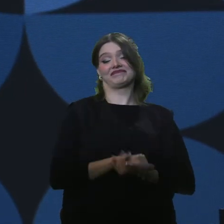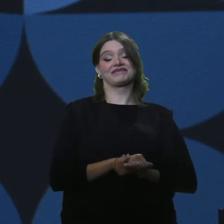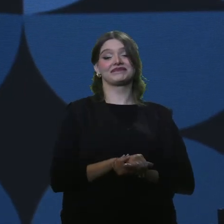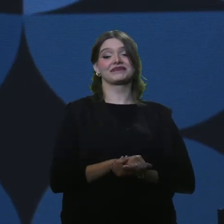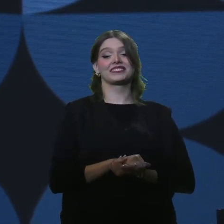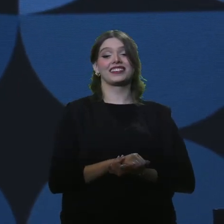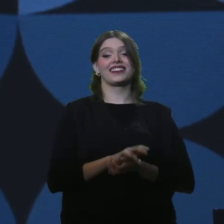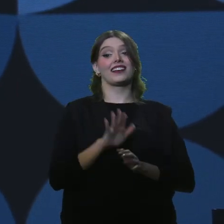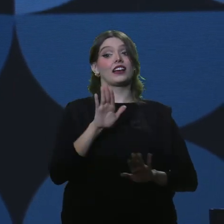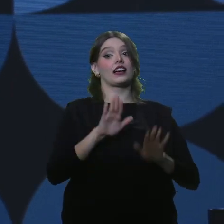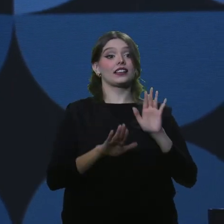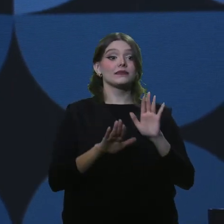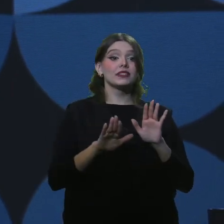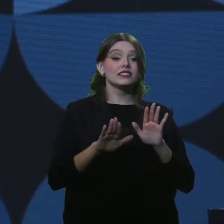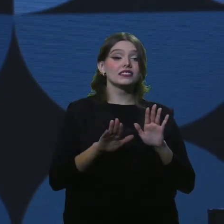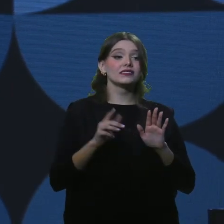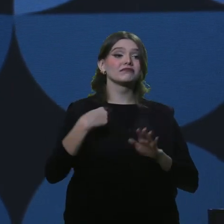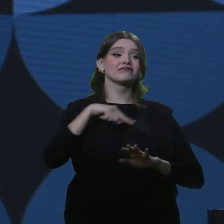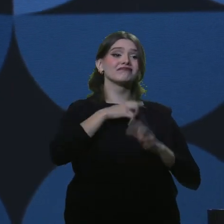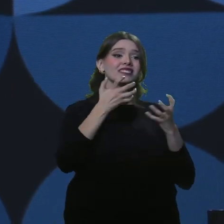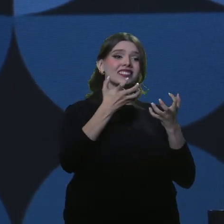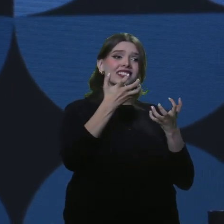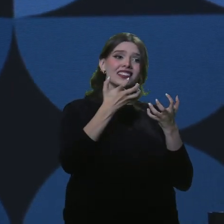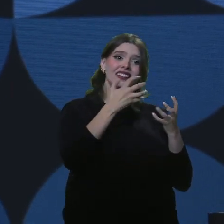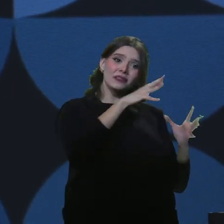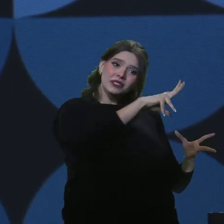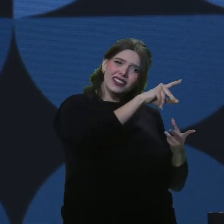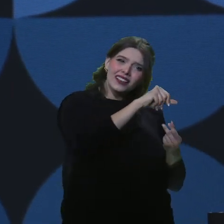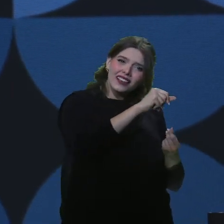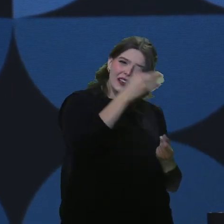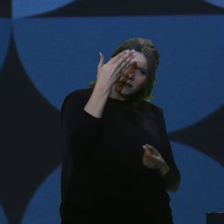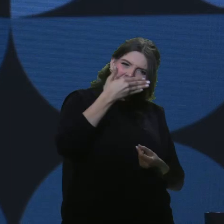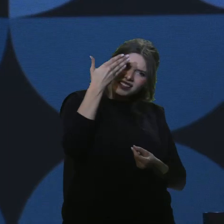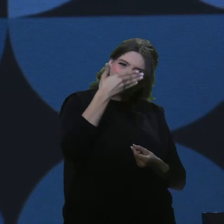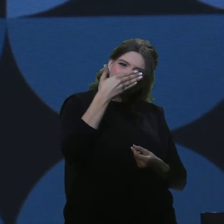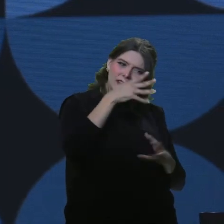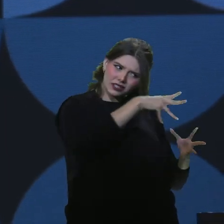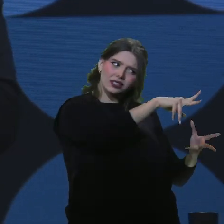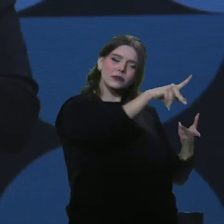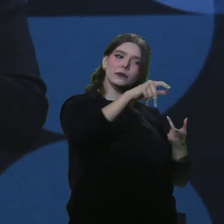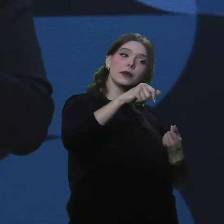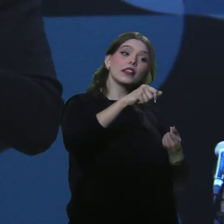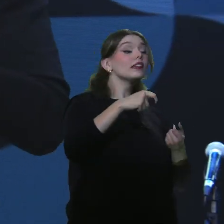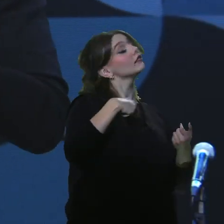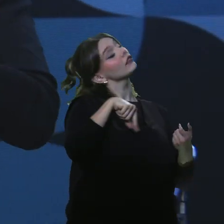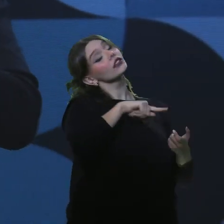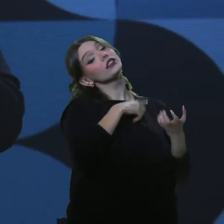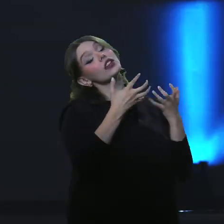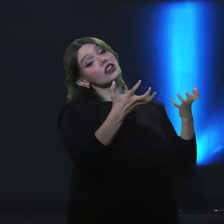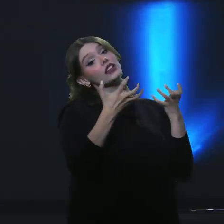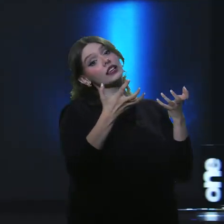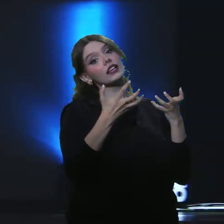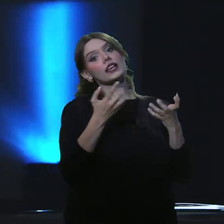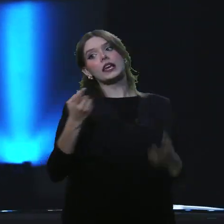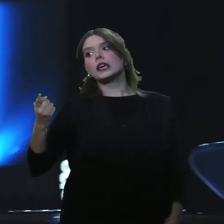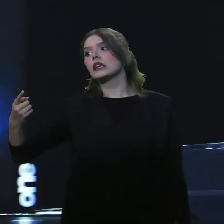Só que às vezes a gente insiste em ser, em parecer. A gente quer sim a